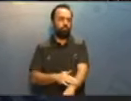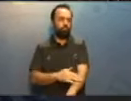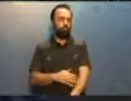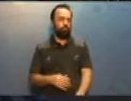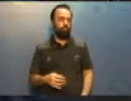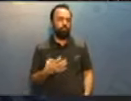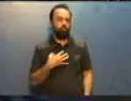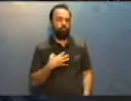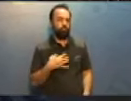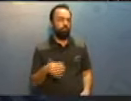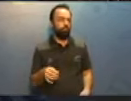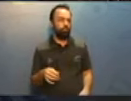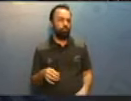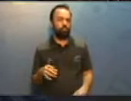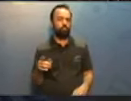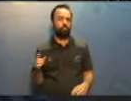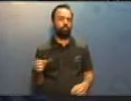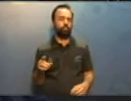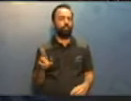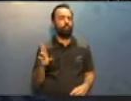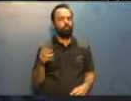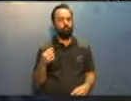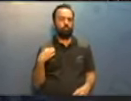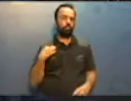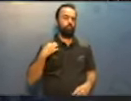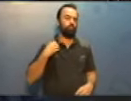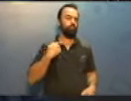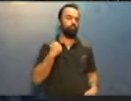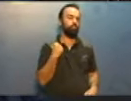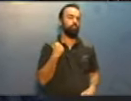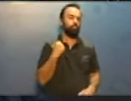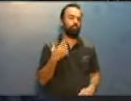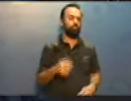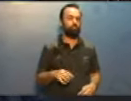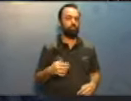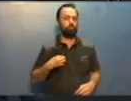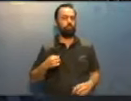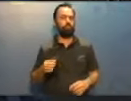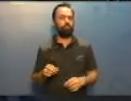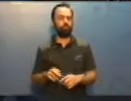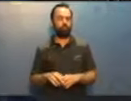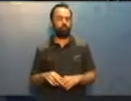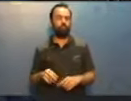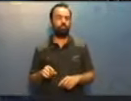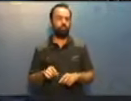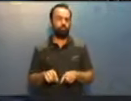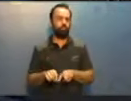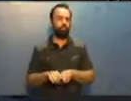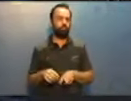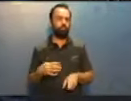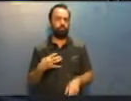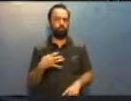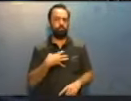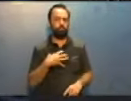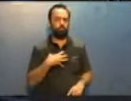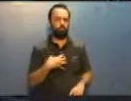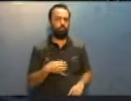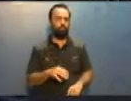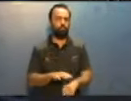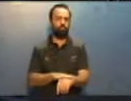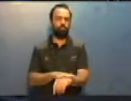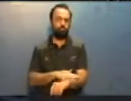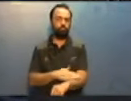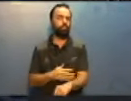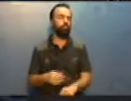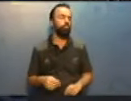encosta na sua roupa e você sente que alguém encostou nela. Por quê? O sentido da pele ela é muito sensível e ela sente quando alguém encosta até na nossa roupa ou no